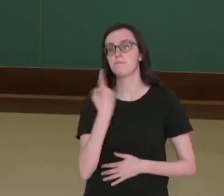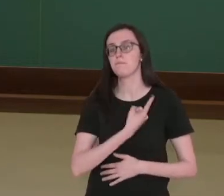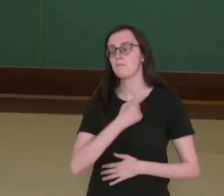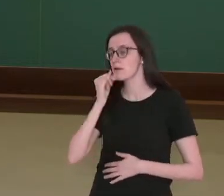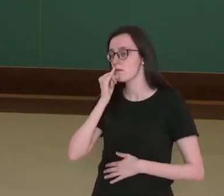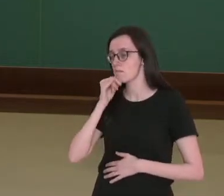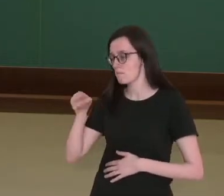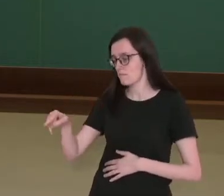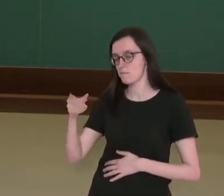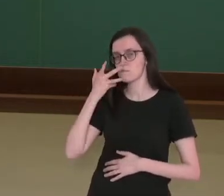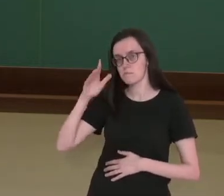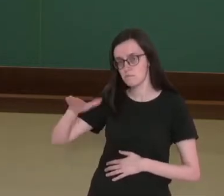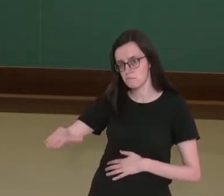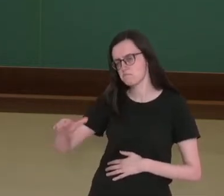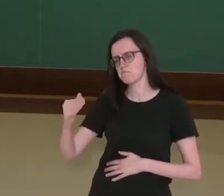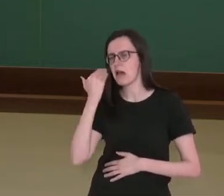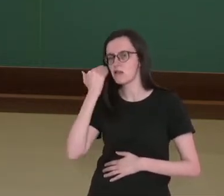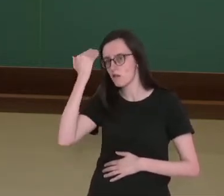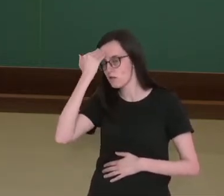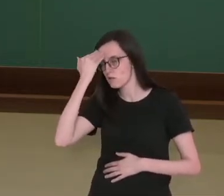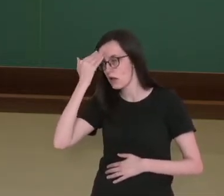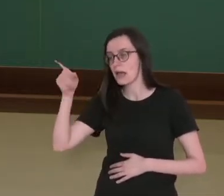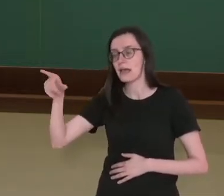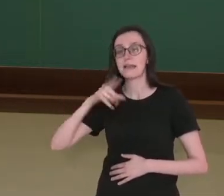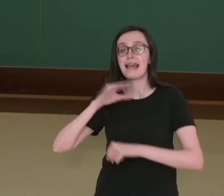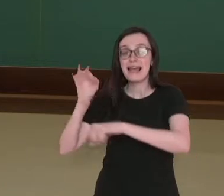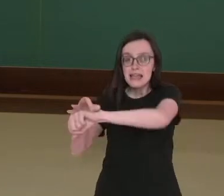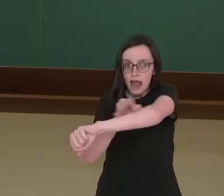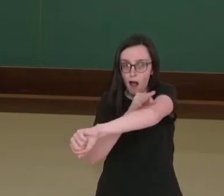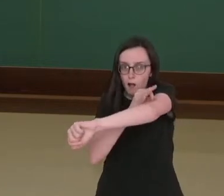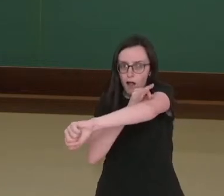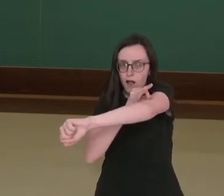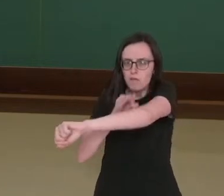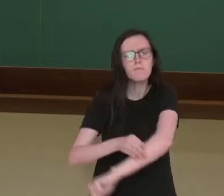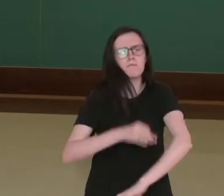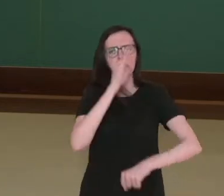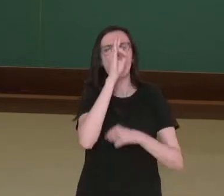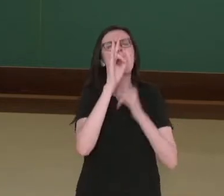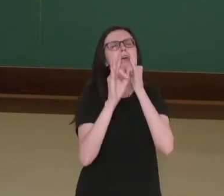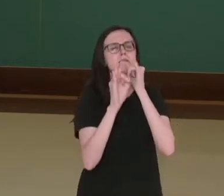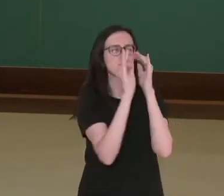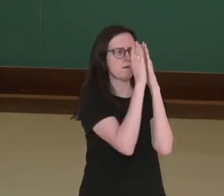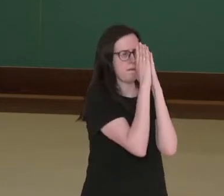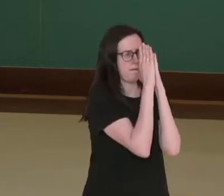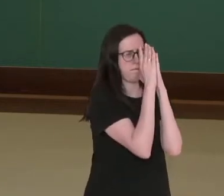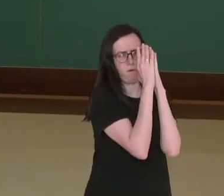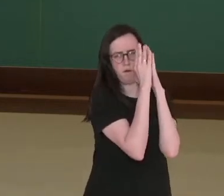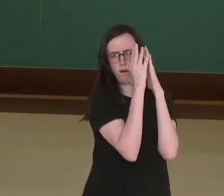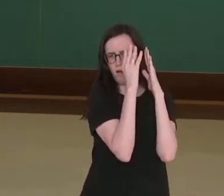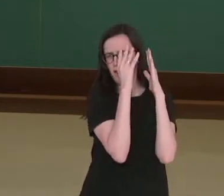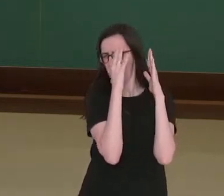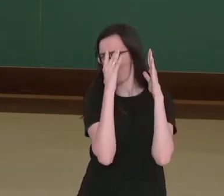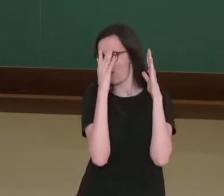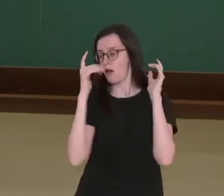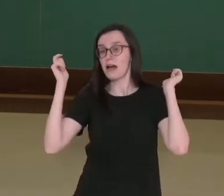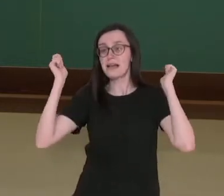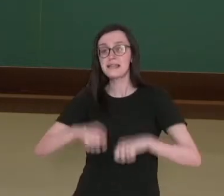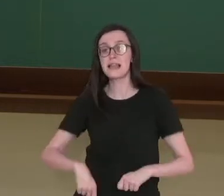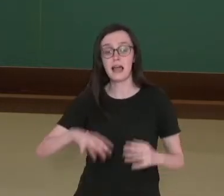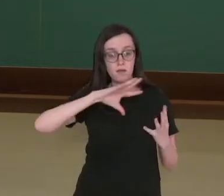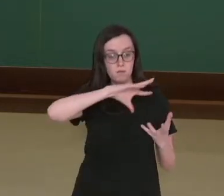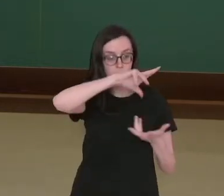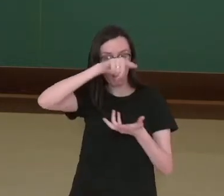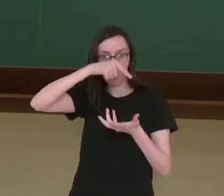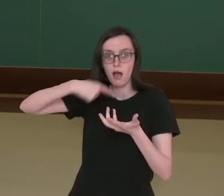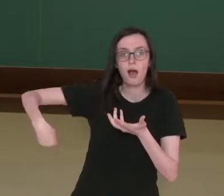células desse adolescente e enfileirarmos uma formando uma fila, nós conseguimos dar 19